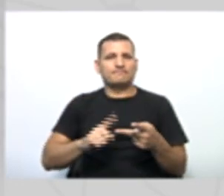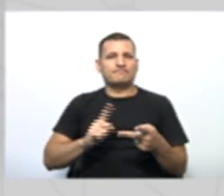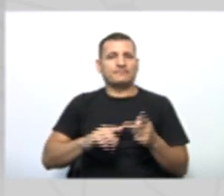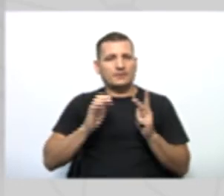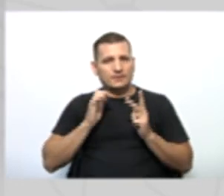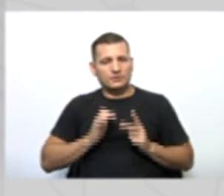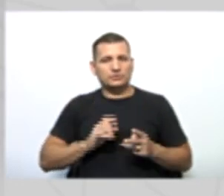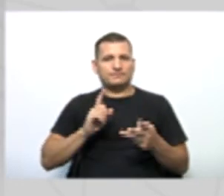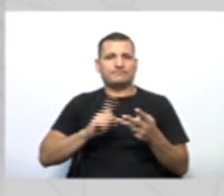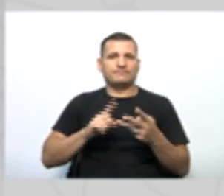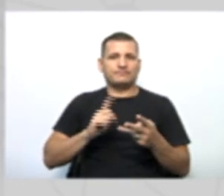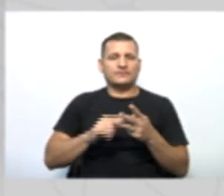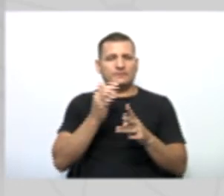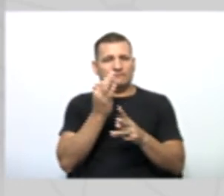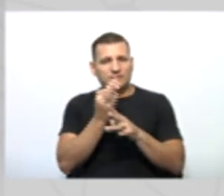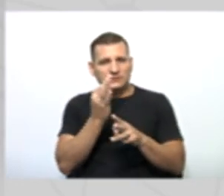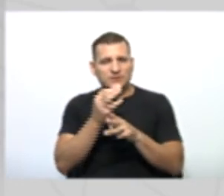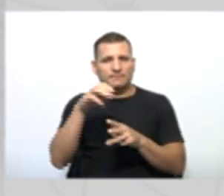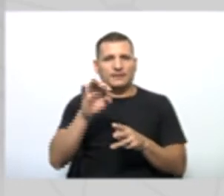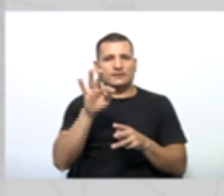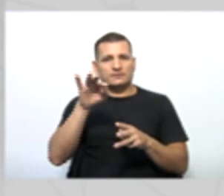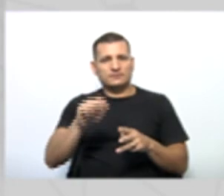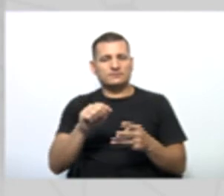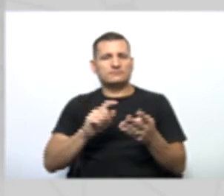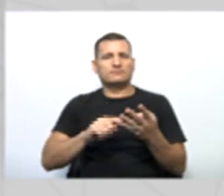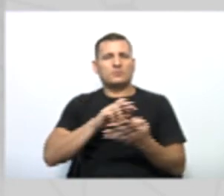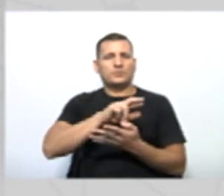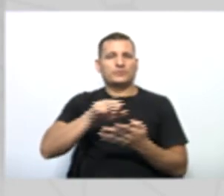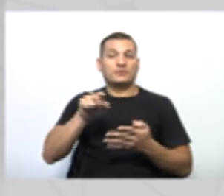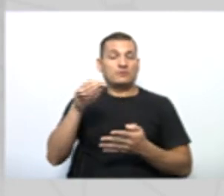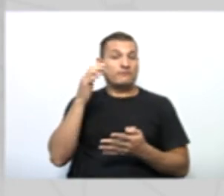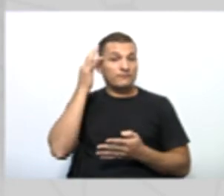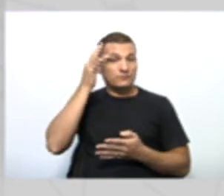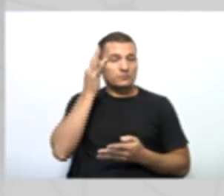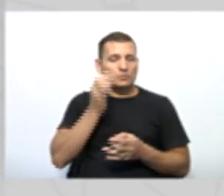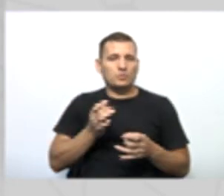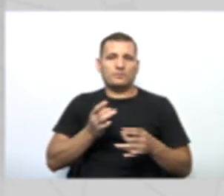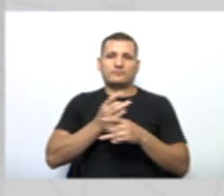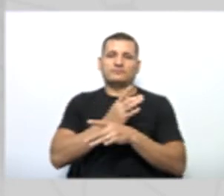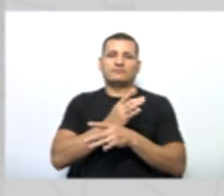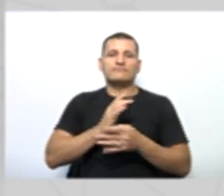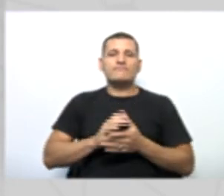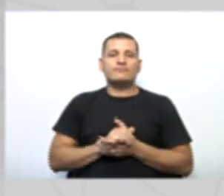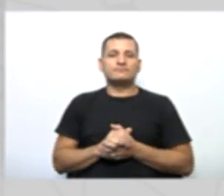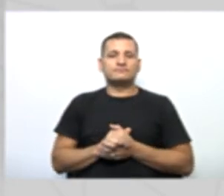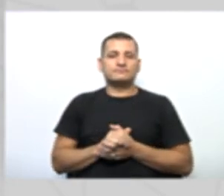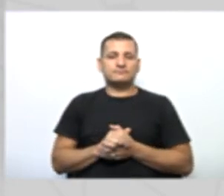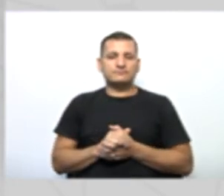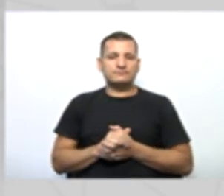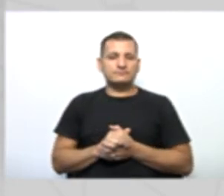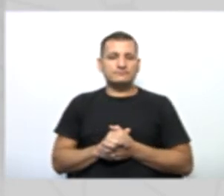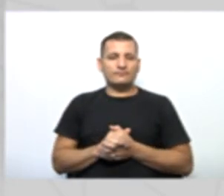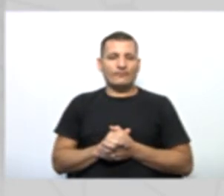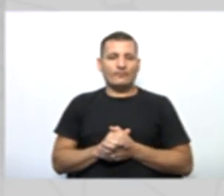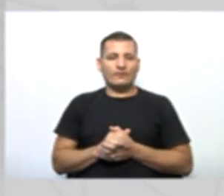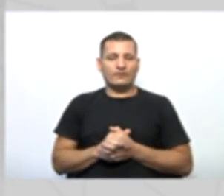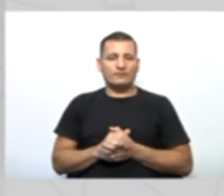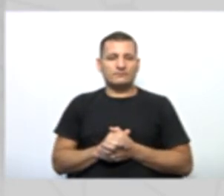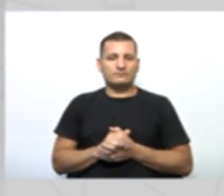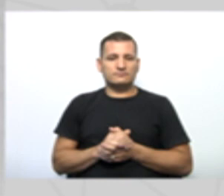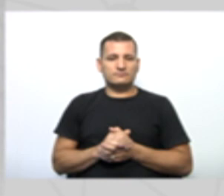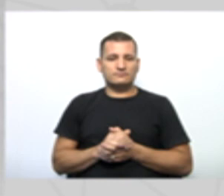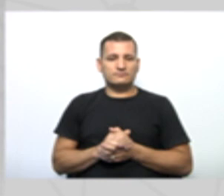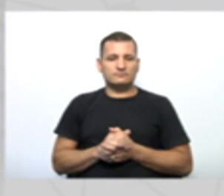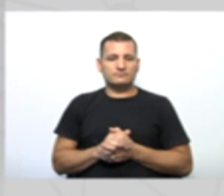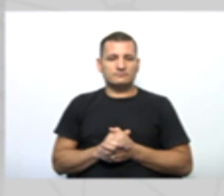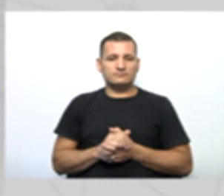lógica. Então era um filósofo completo, né? Falava de tudo. E agora que a gente sabe quem é, vamos retomar para a